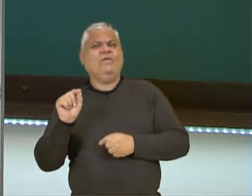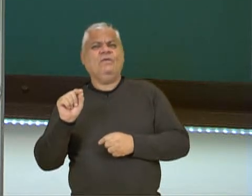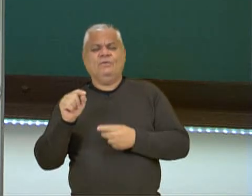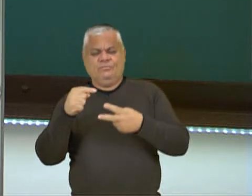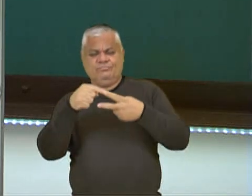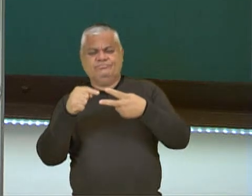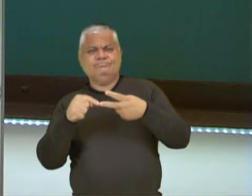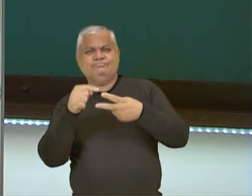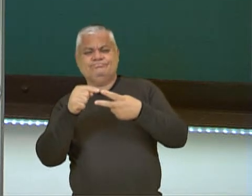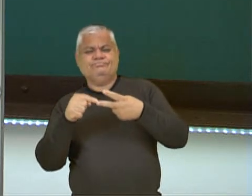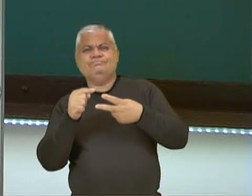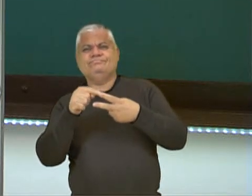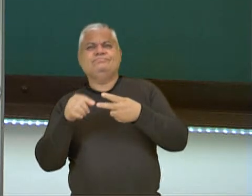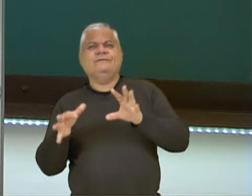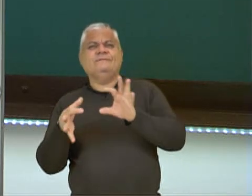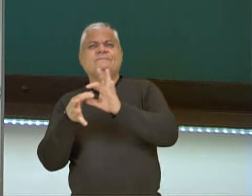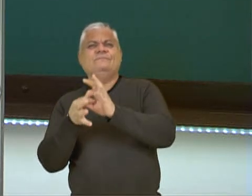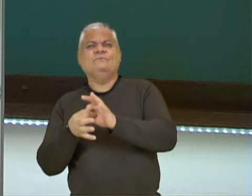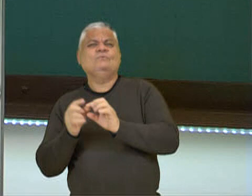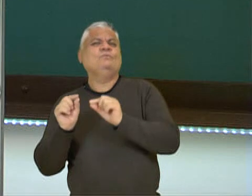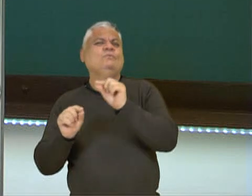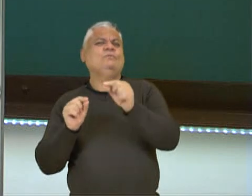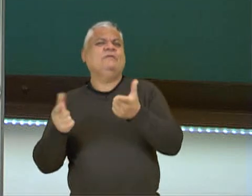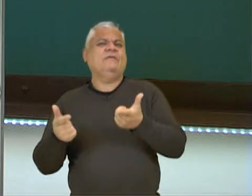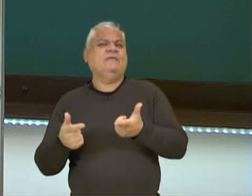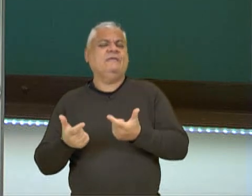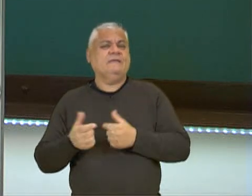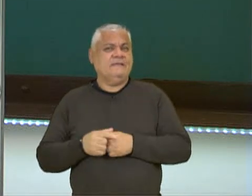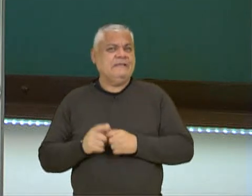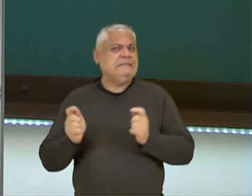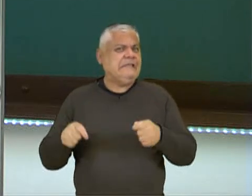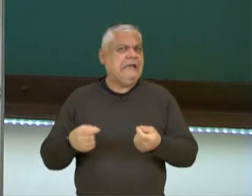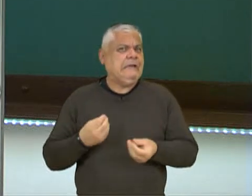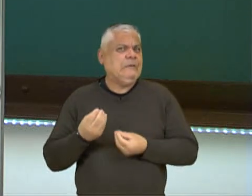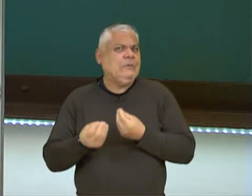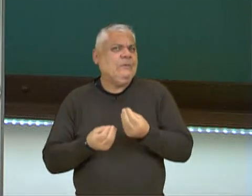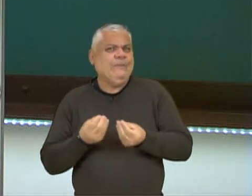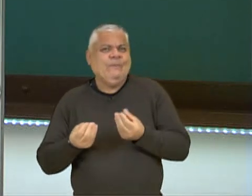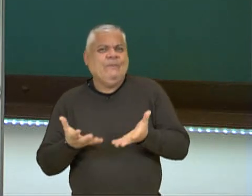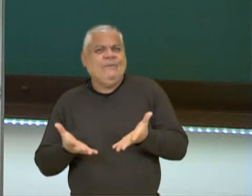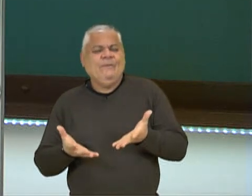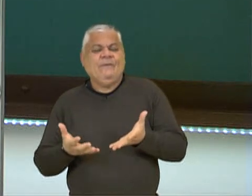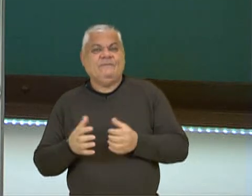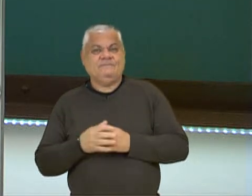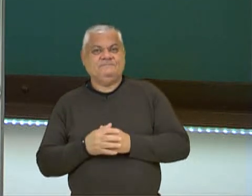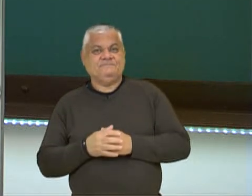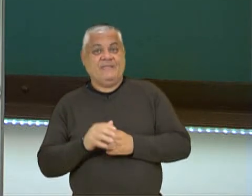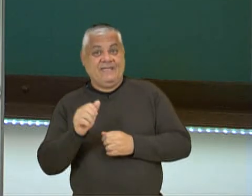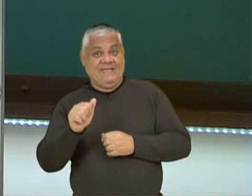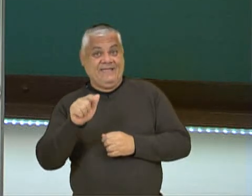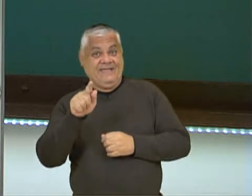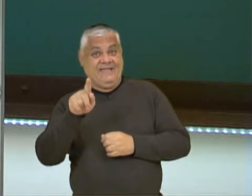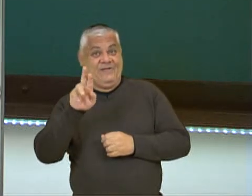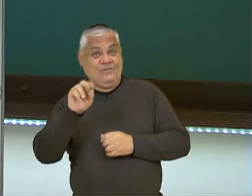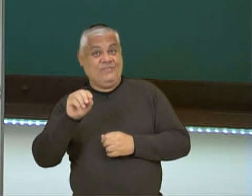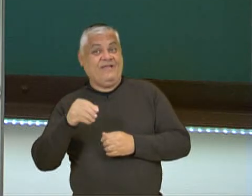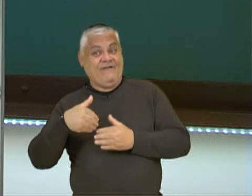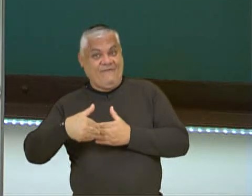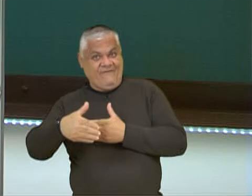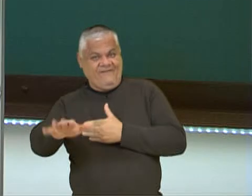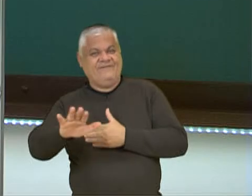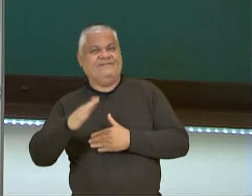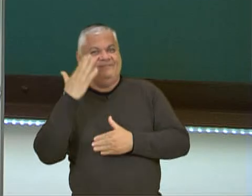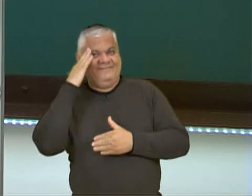os negócios relacionados à agricultura e à pecuária, para a gente falar de agronegócio, né? Então vamos entender um pouquinho